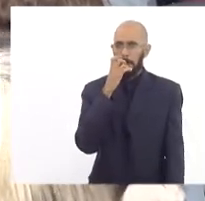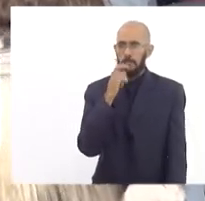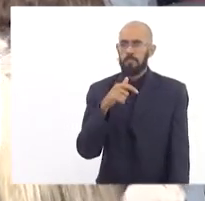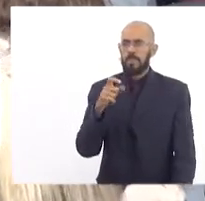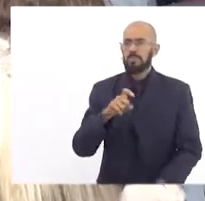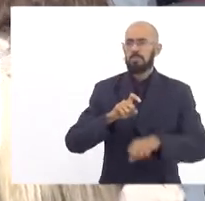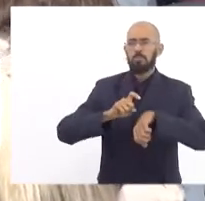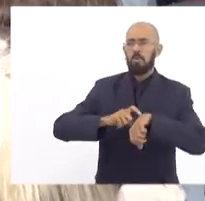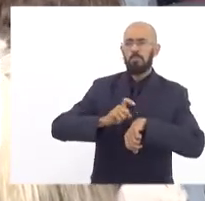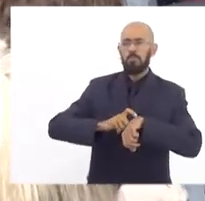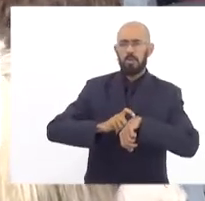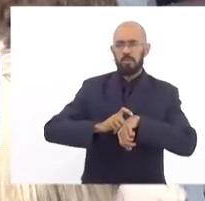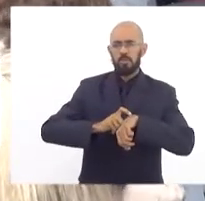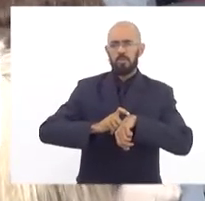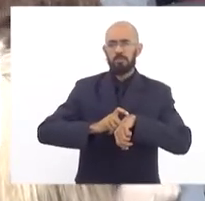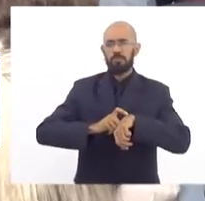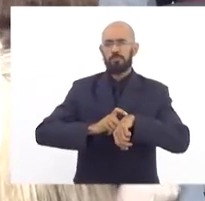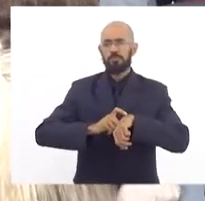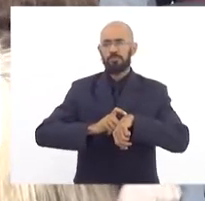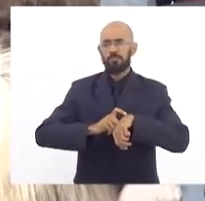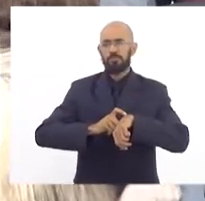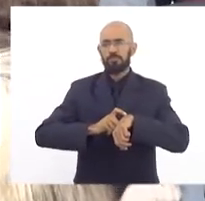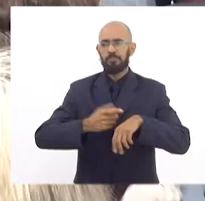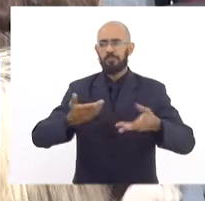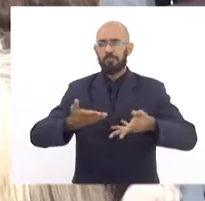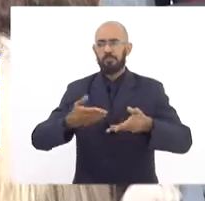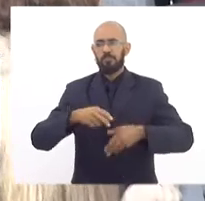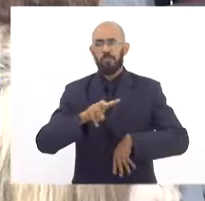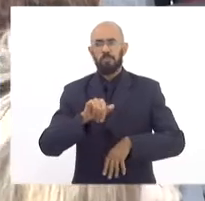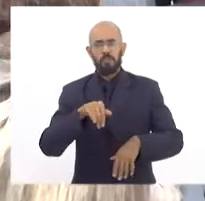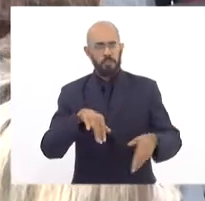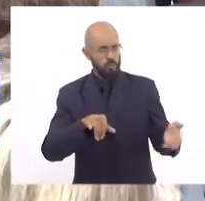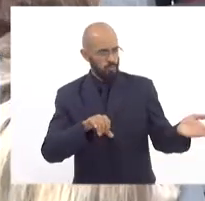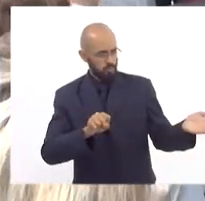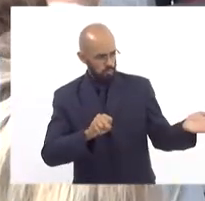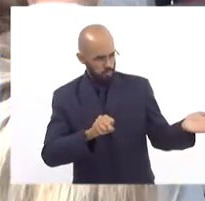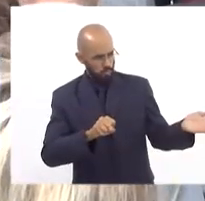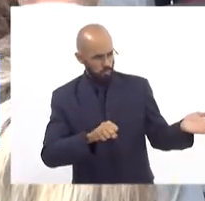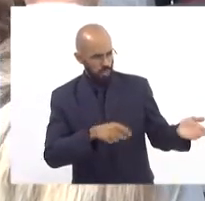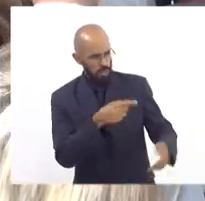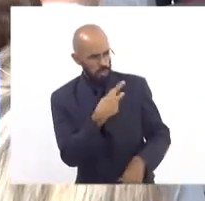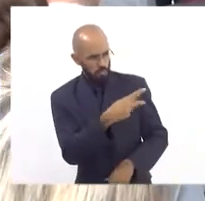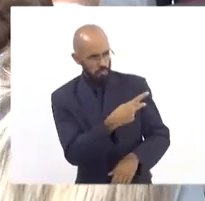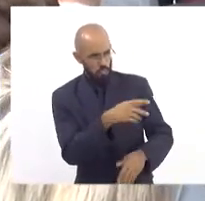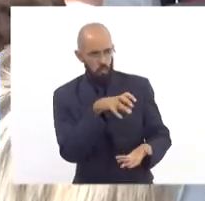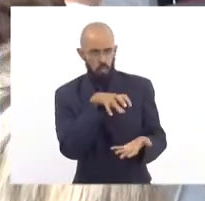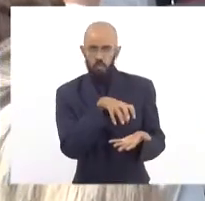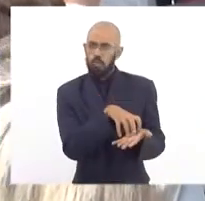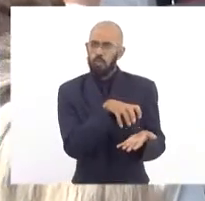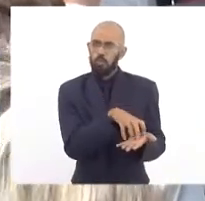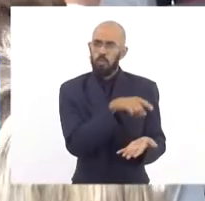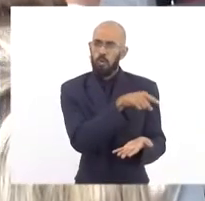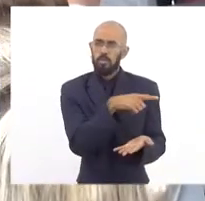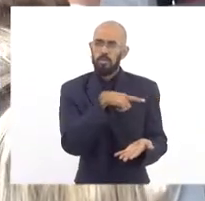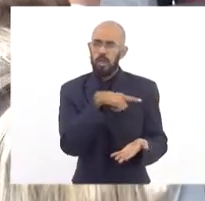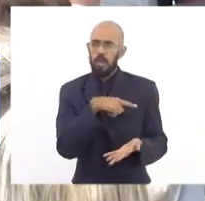é... Ministro, você, a sua pasta terá a obrigação de fazer